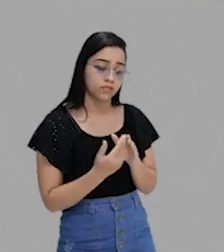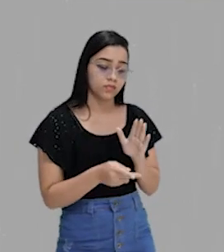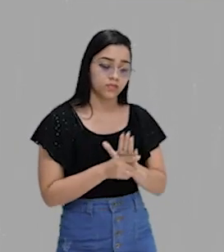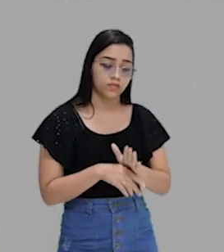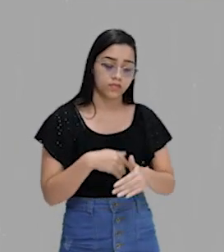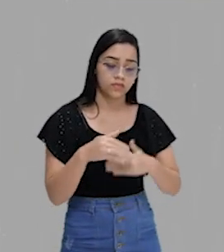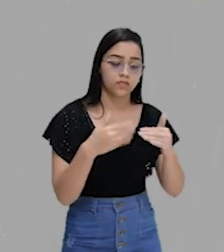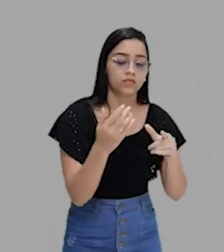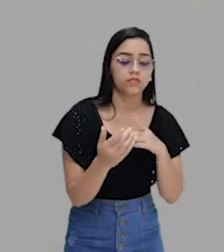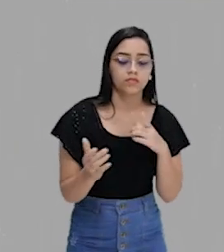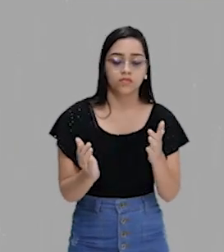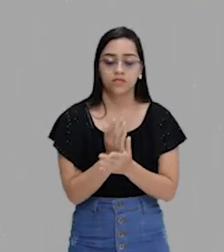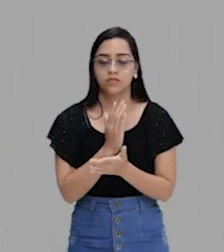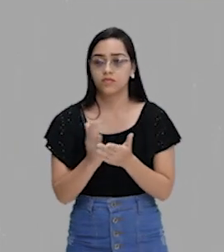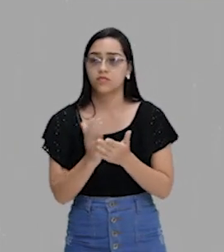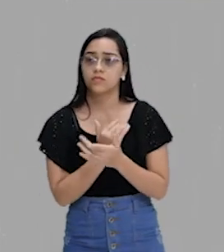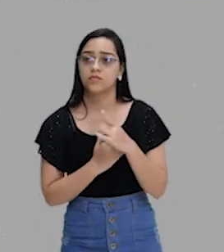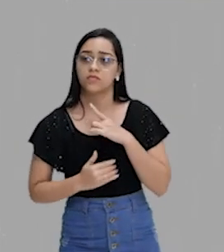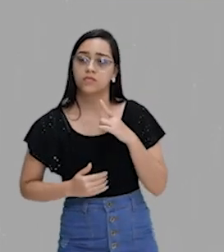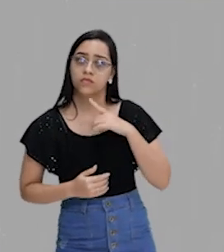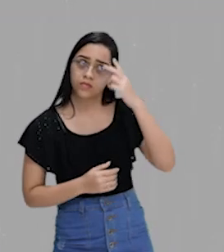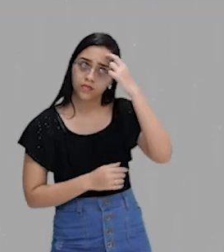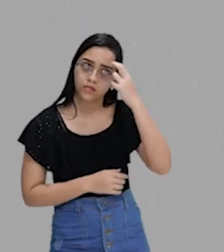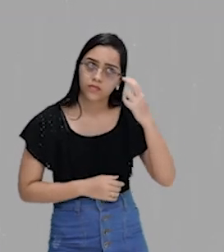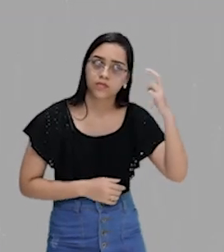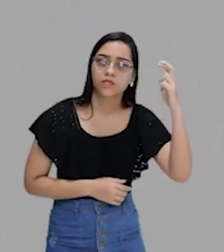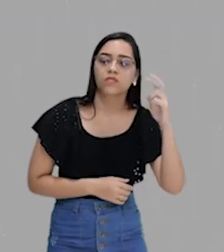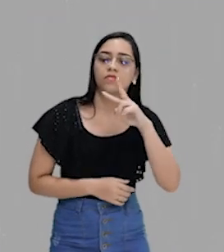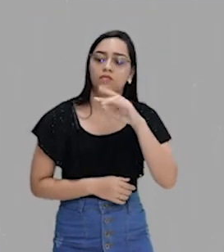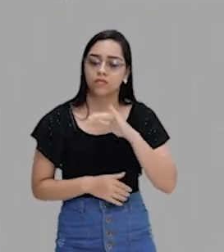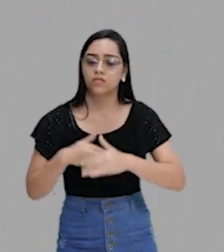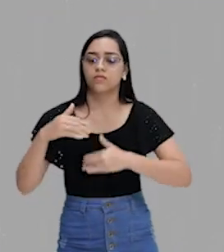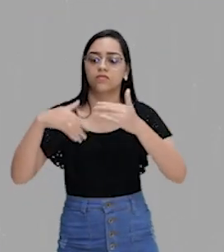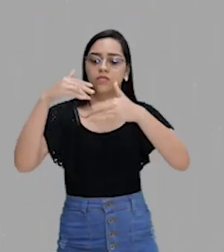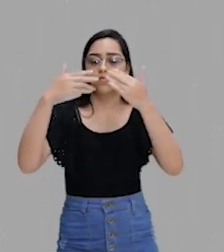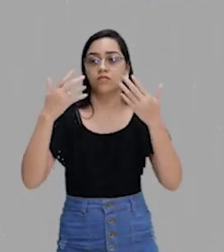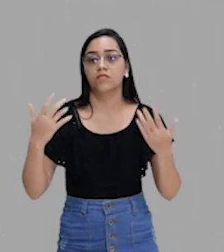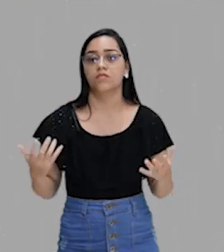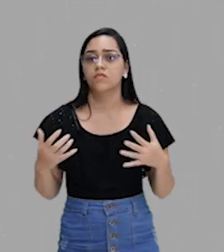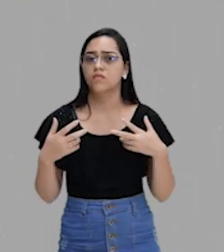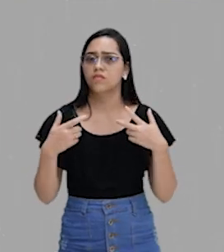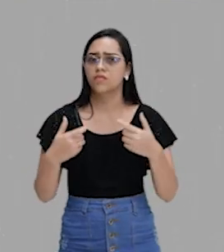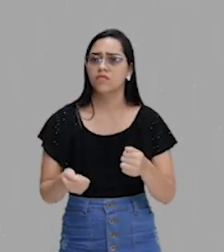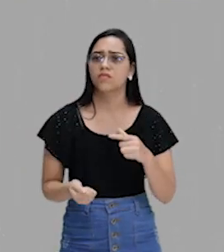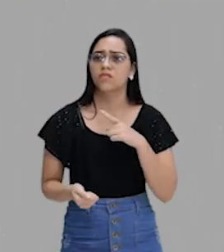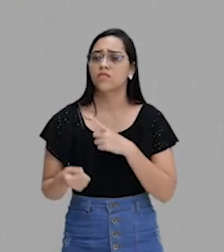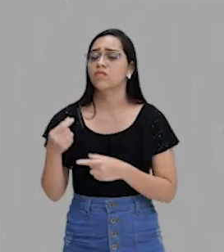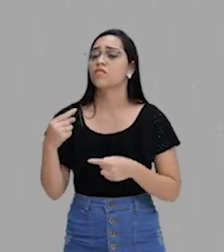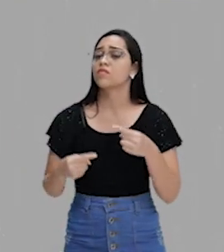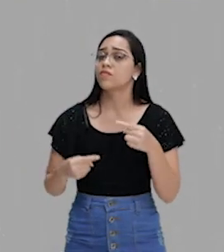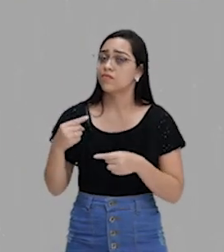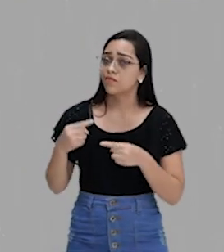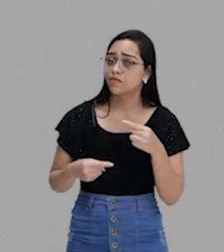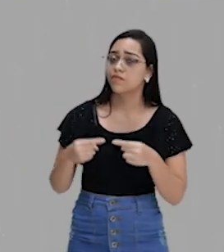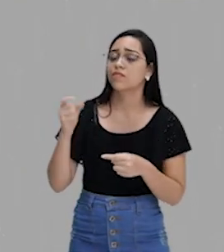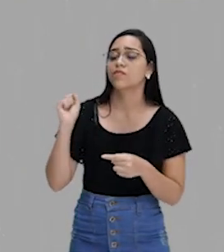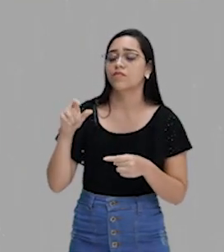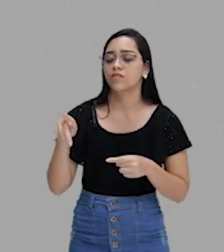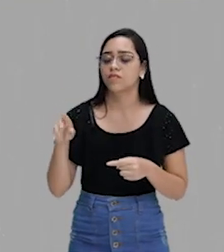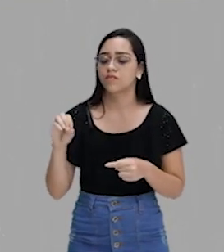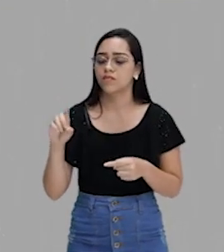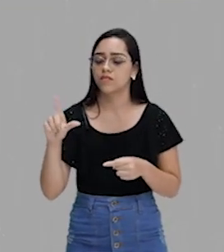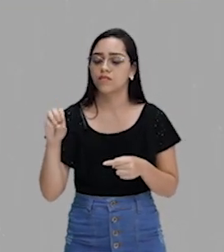Alguns que são dotados de um pouco de inteligência, vão evoluindo. Bom, gente, tudo isso é polêmico, tudo isso